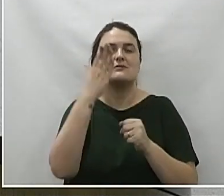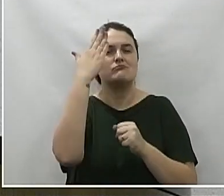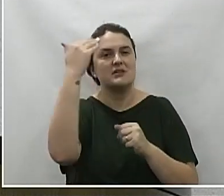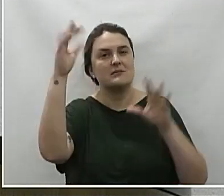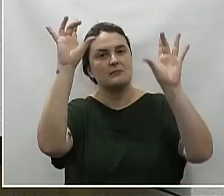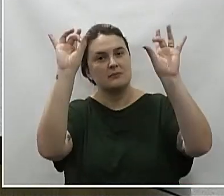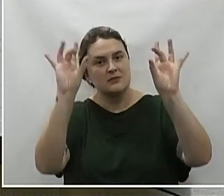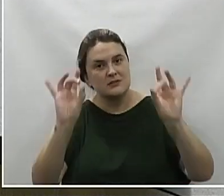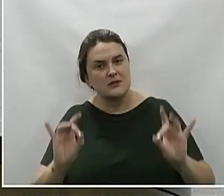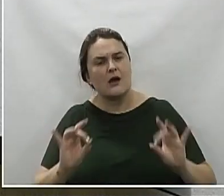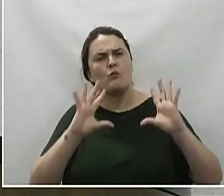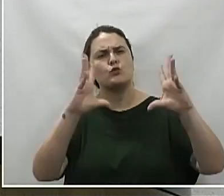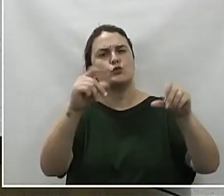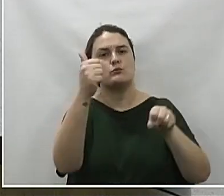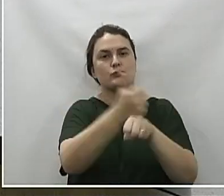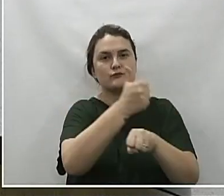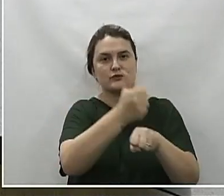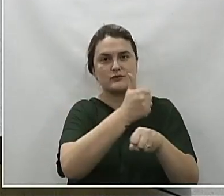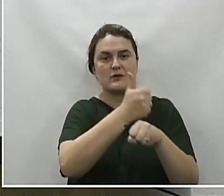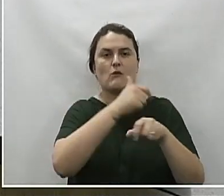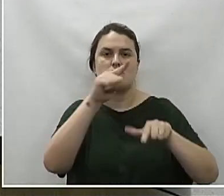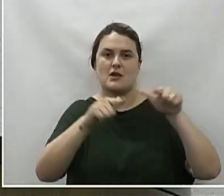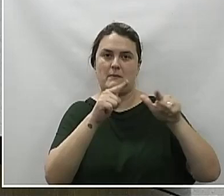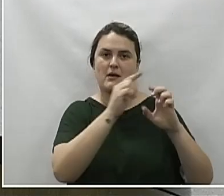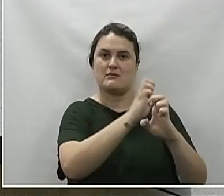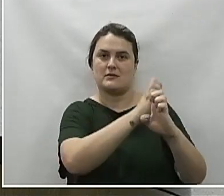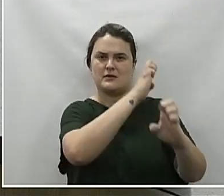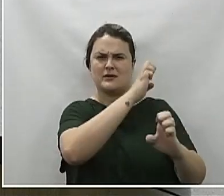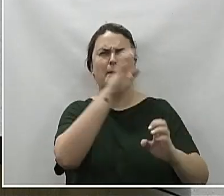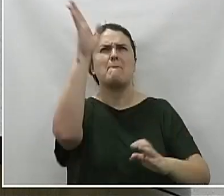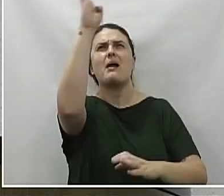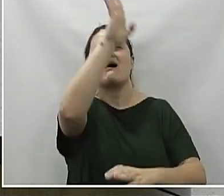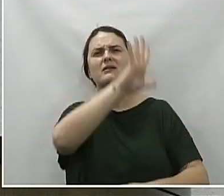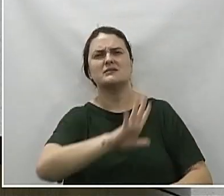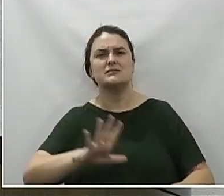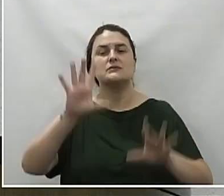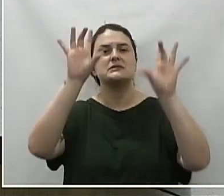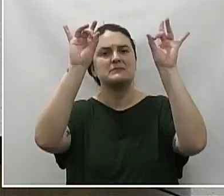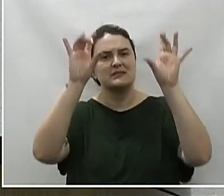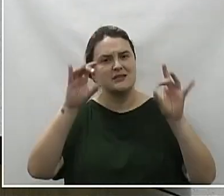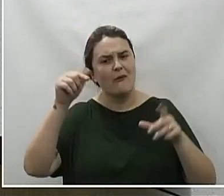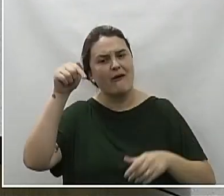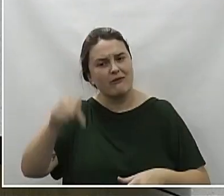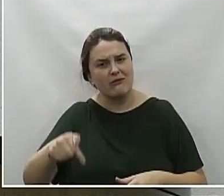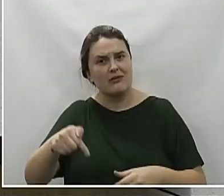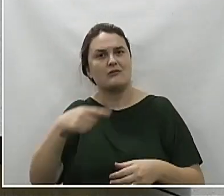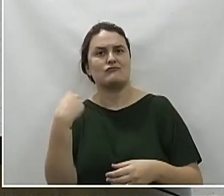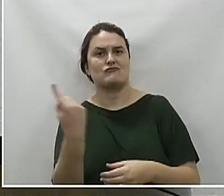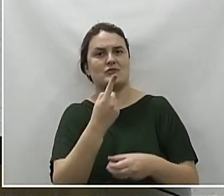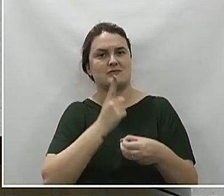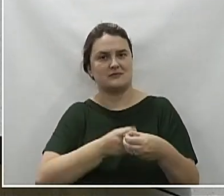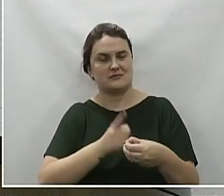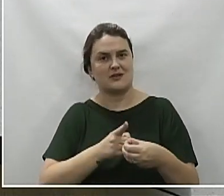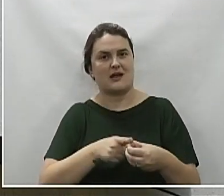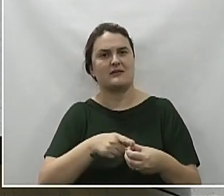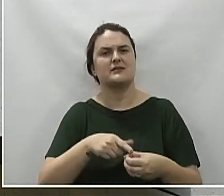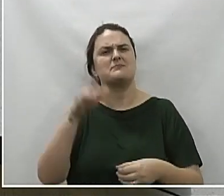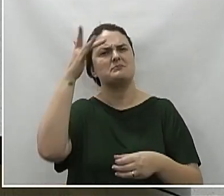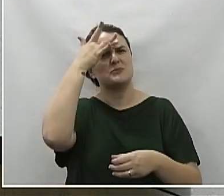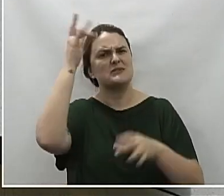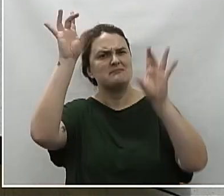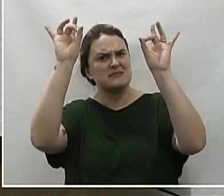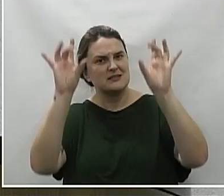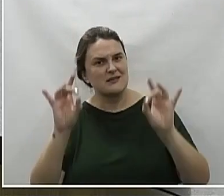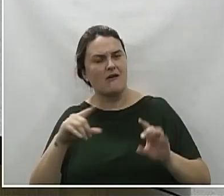homenagem aos profissionais da engenharia do Brasil todo mas especial aos profissionais da nossa cidade que se destacam